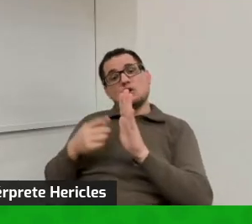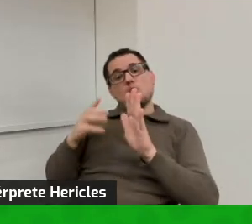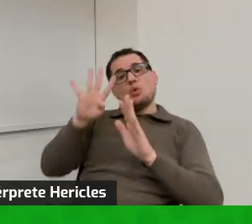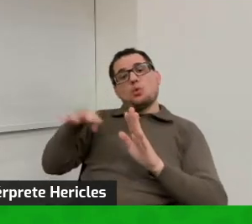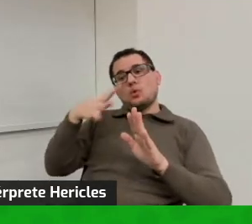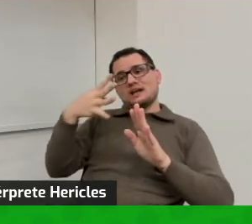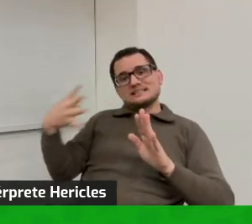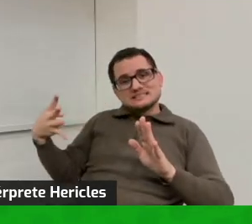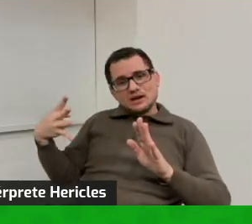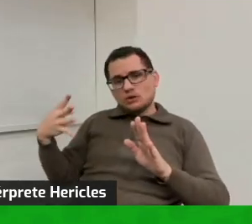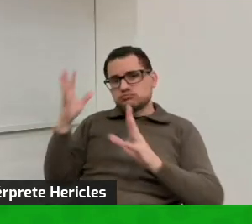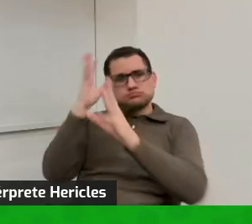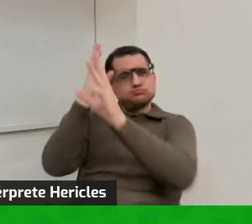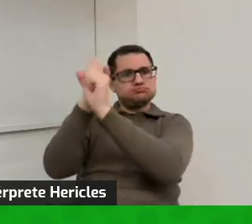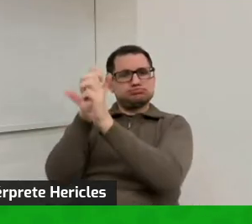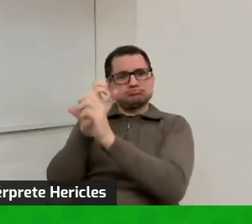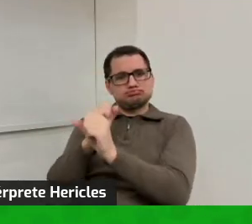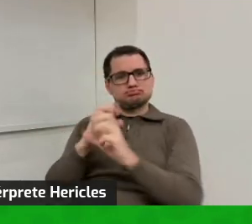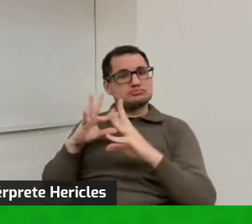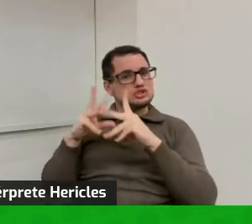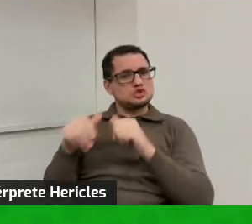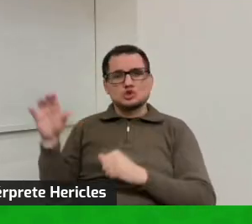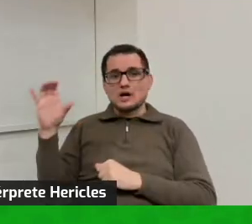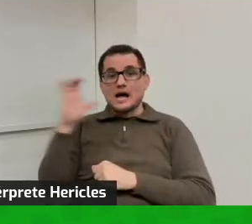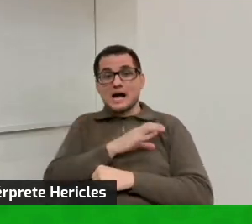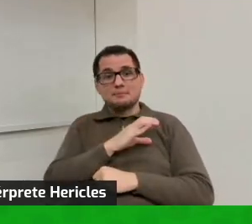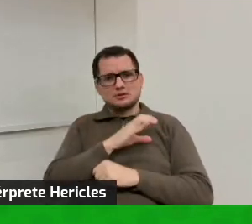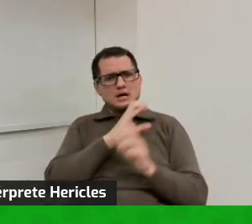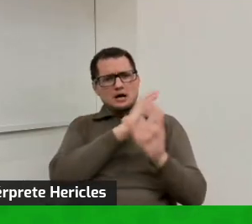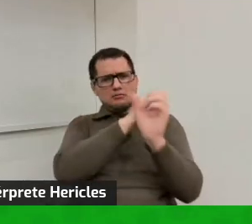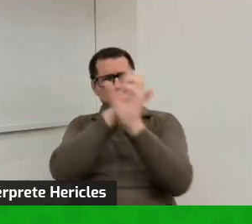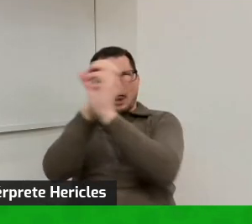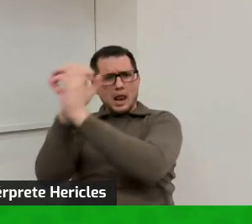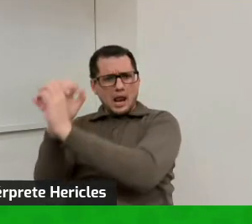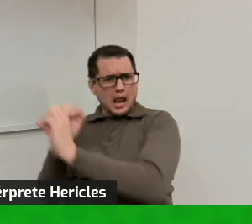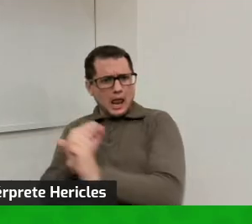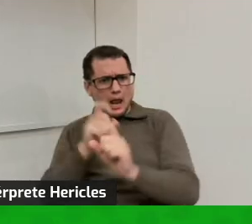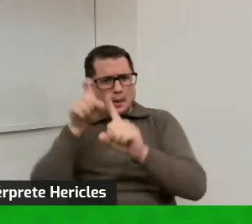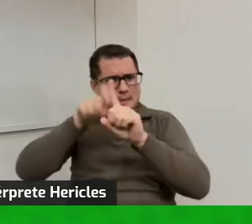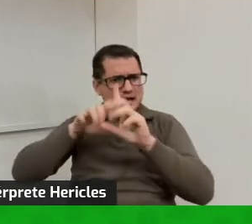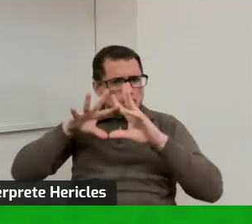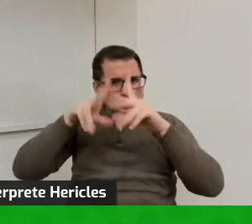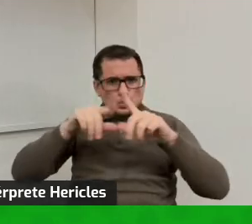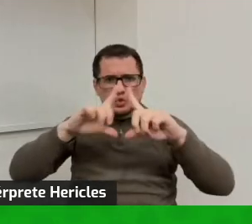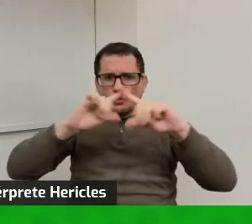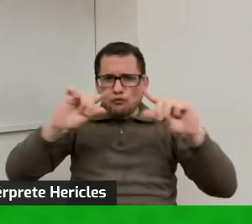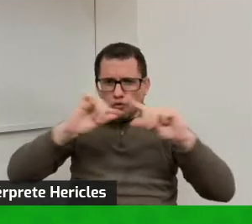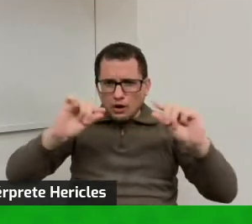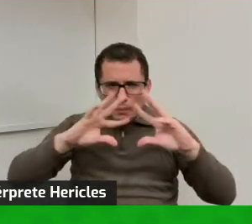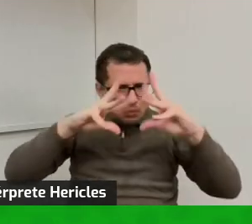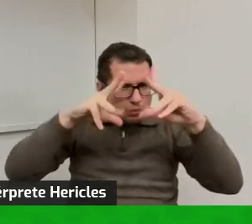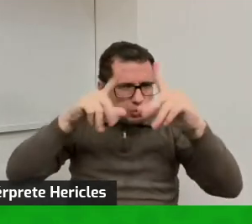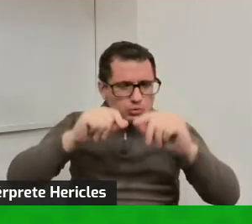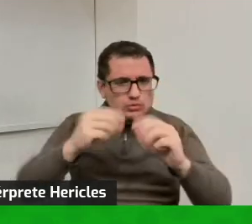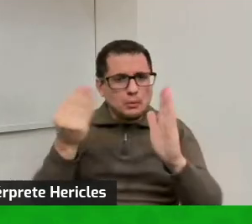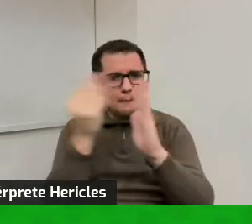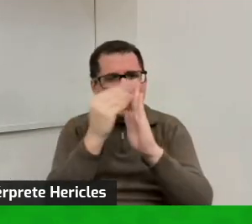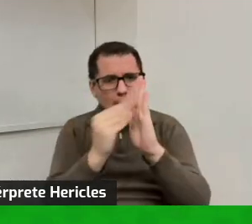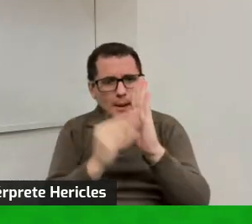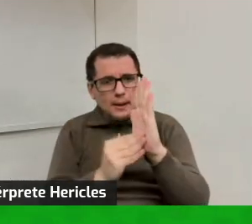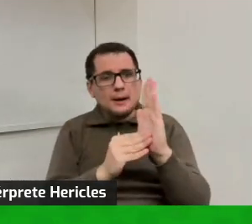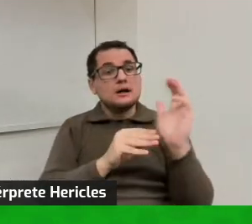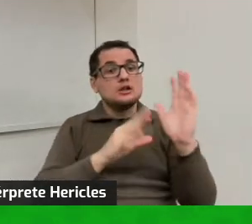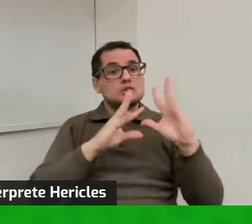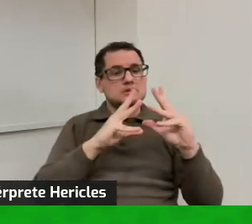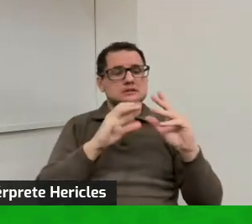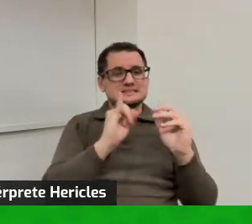soma C, fecha o mês em segundos. Então, você consegue ali ajustar todas as fórmulas e preencher um campo, automaticamente ele